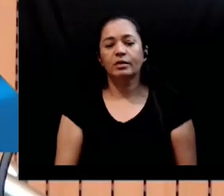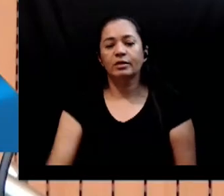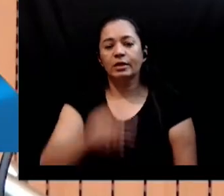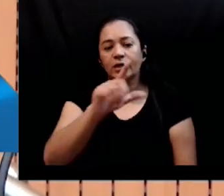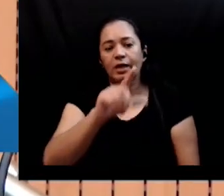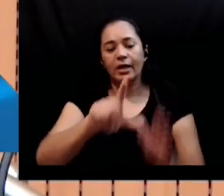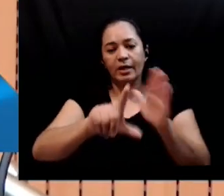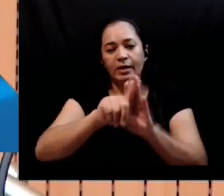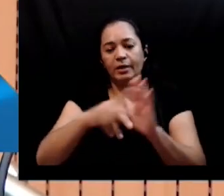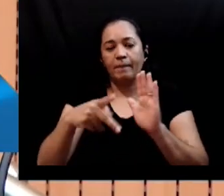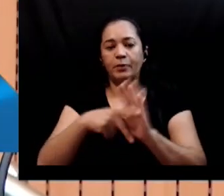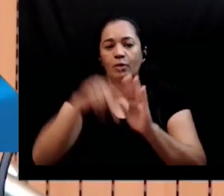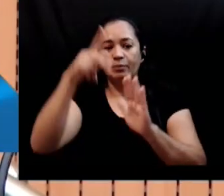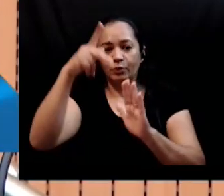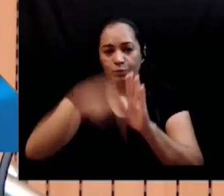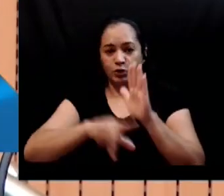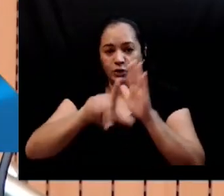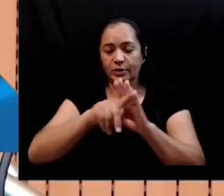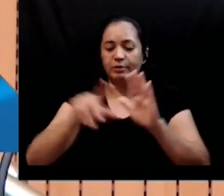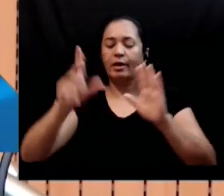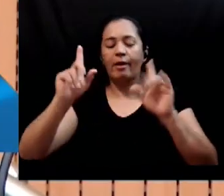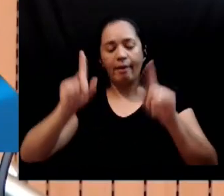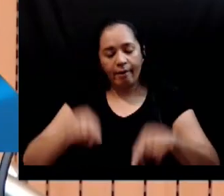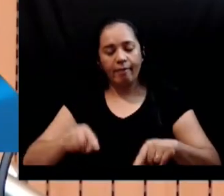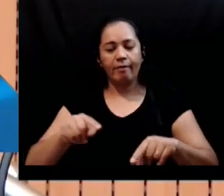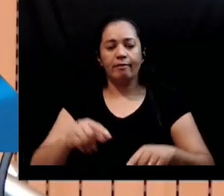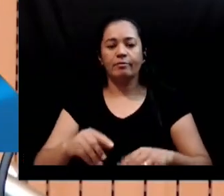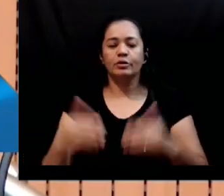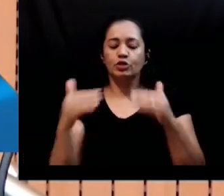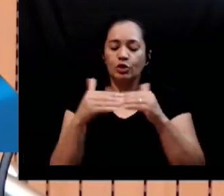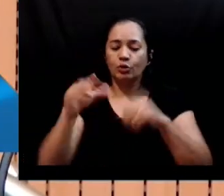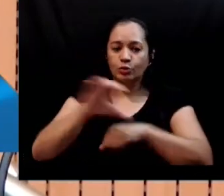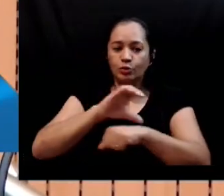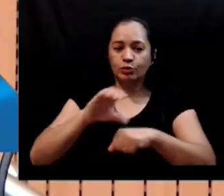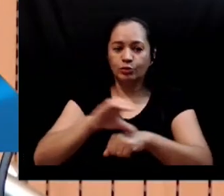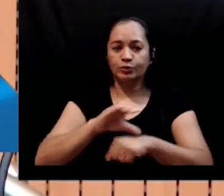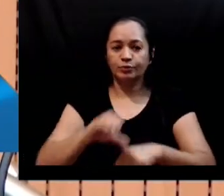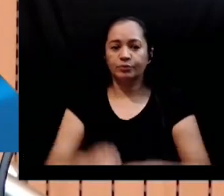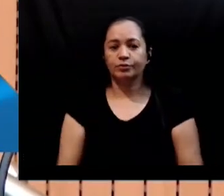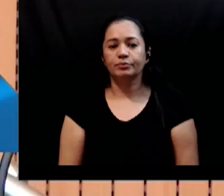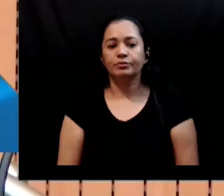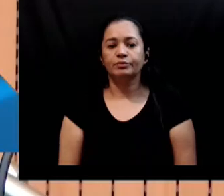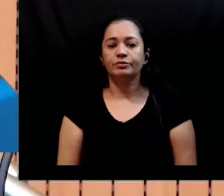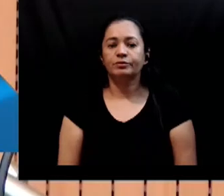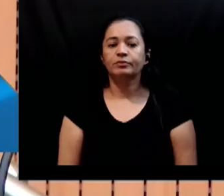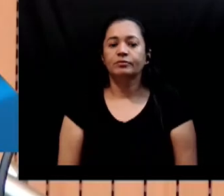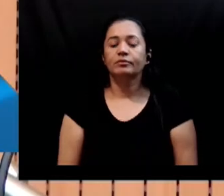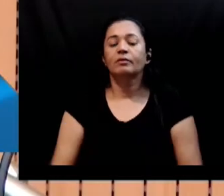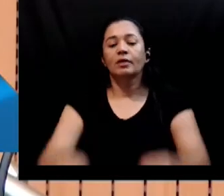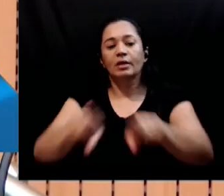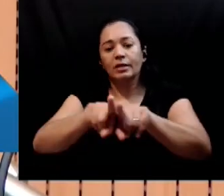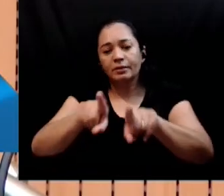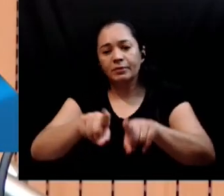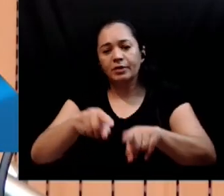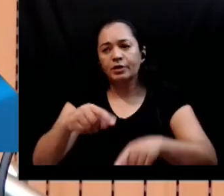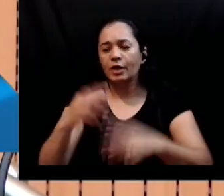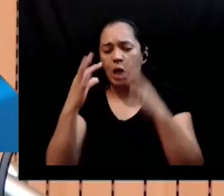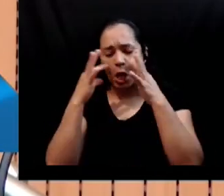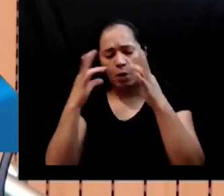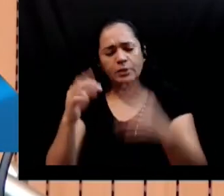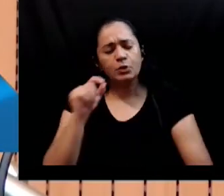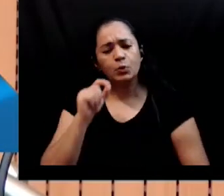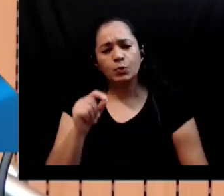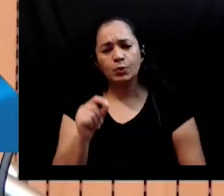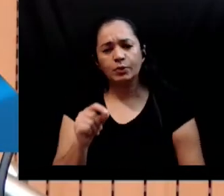projeto é legal, constitucional, como reza a Constituição e como reza a lei orgânica do município. E também o que me chamou a atenção, aqui é algo muito interessante que